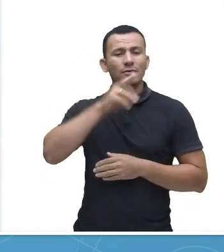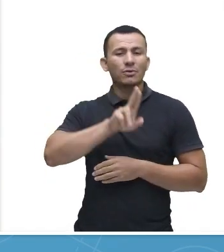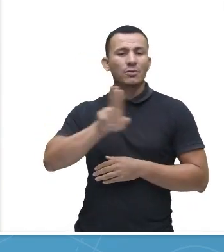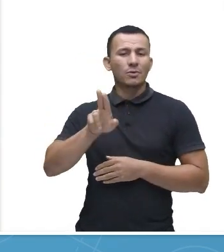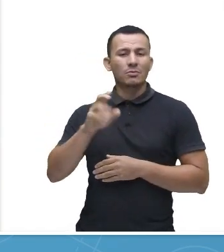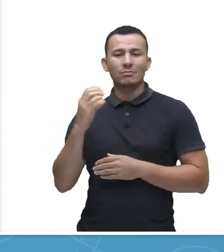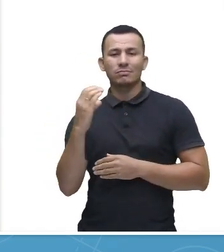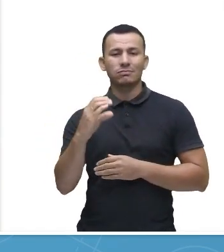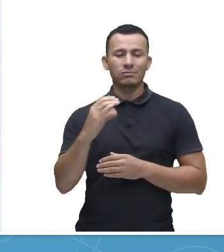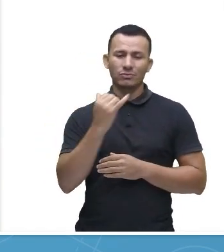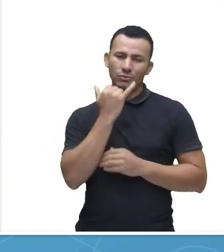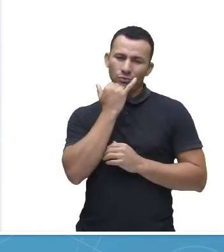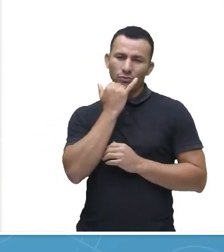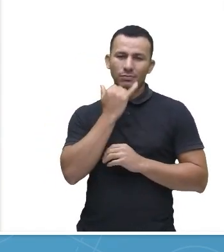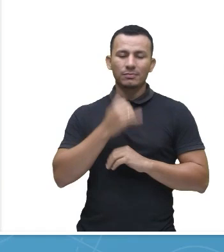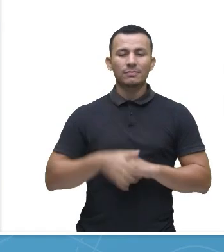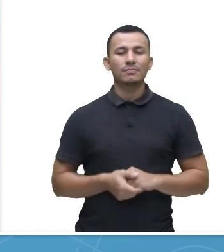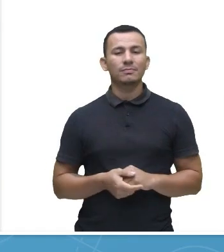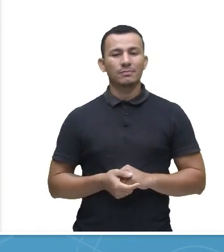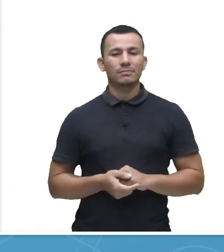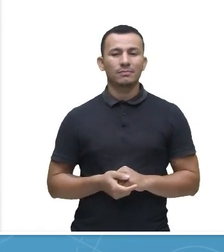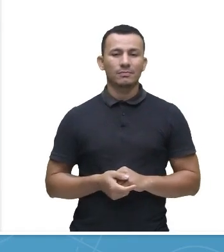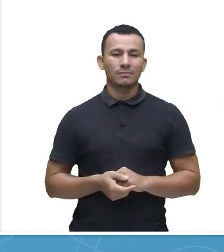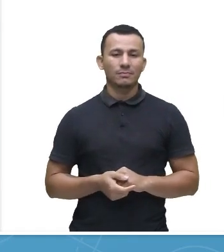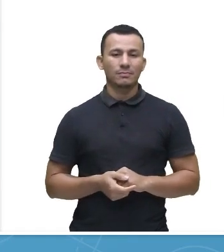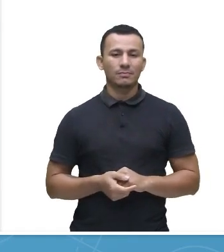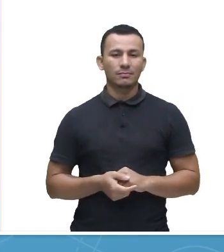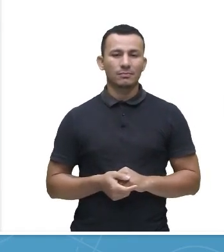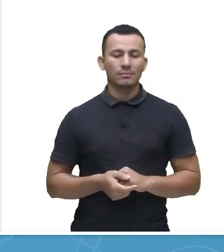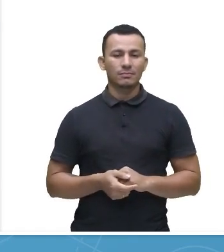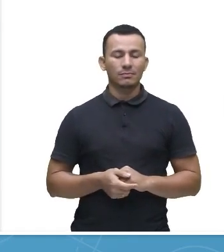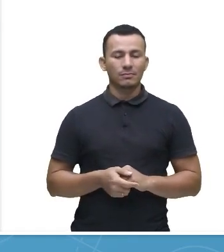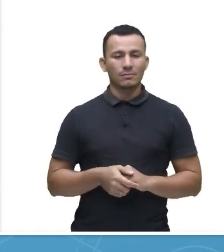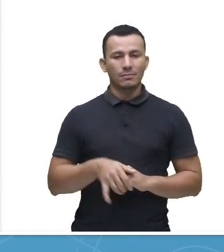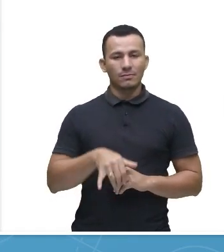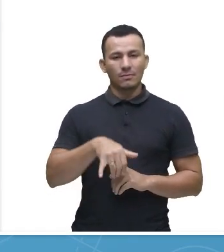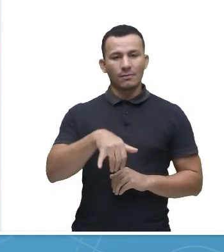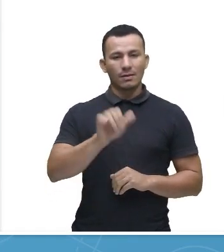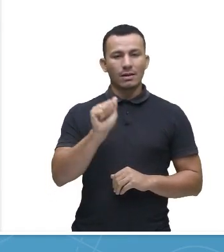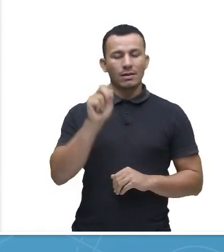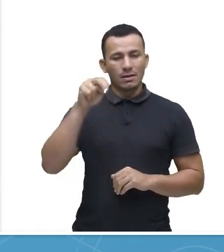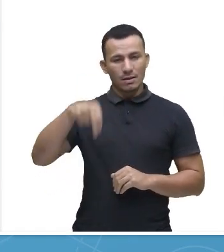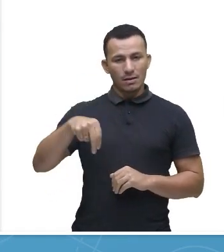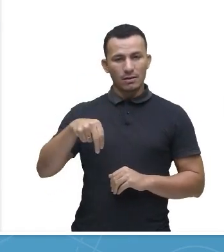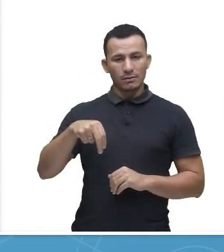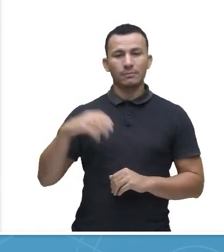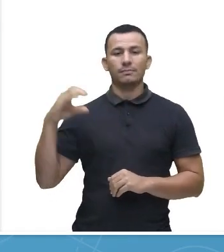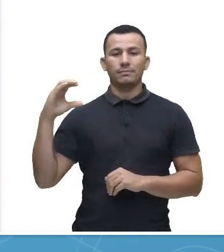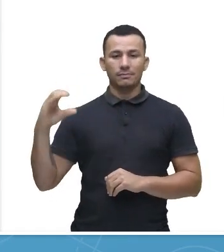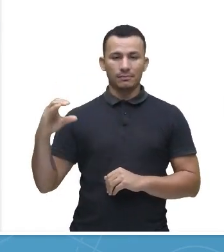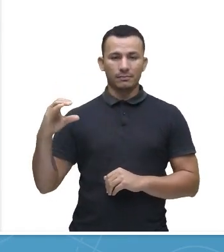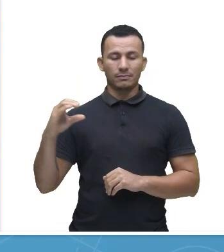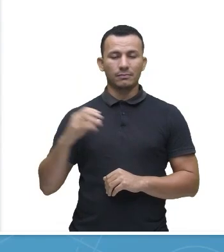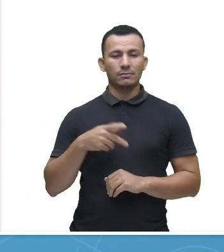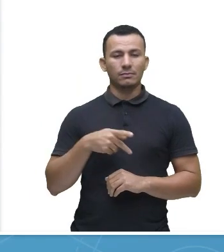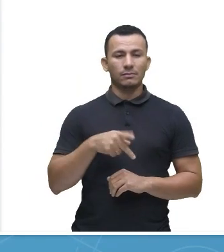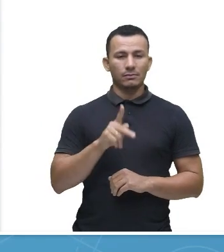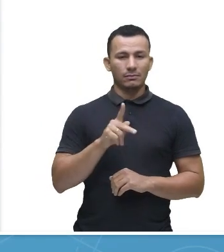bom? Foi sem querer. Vamos lá para Ian. Ian Joel, letra C.